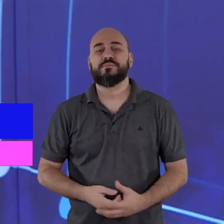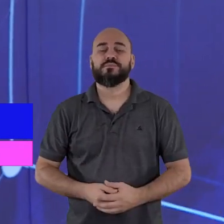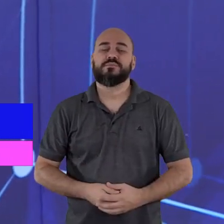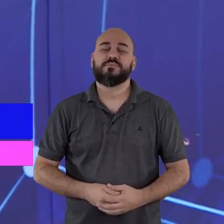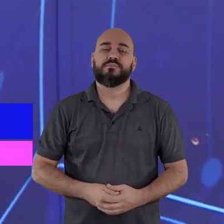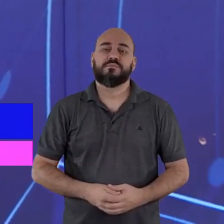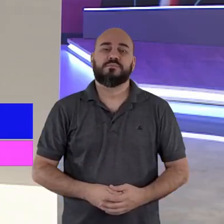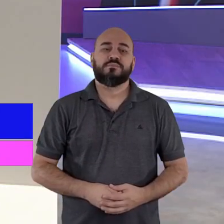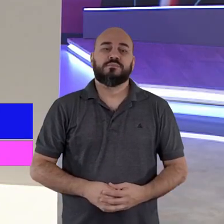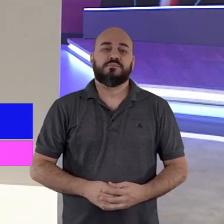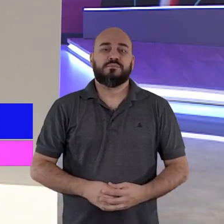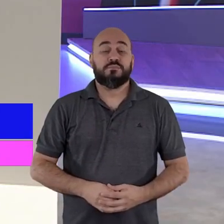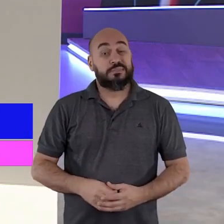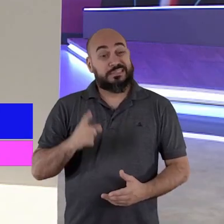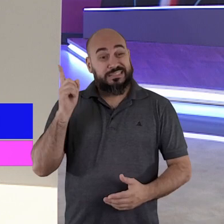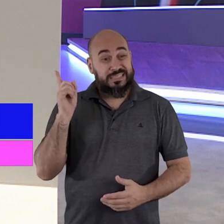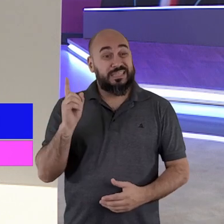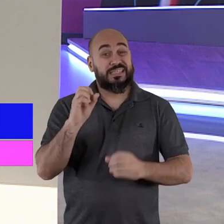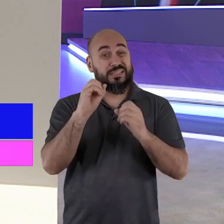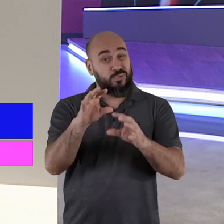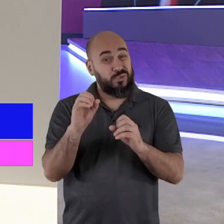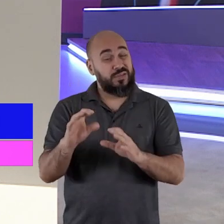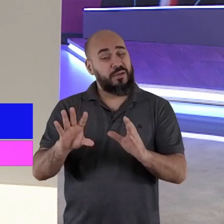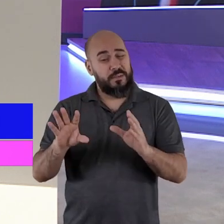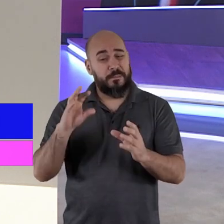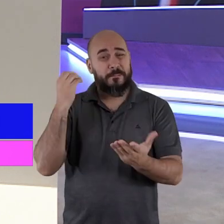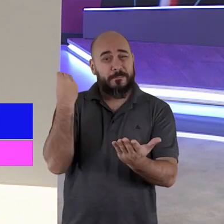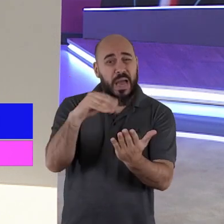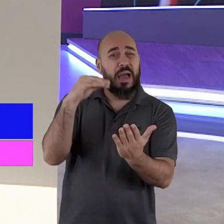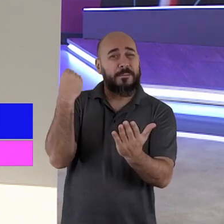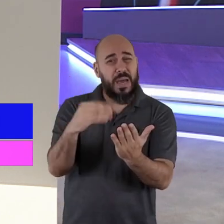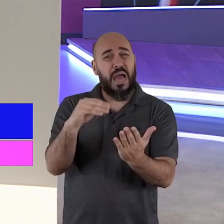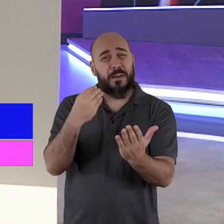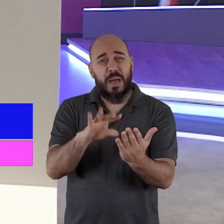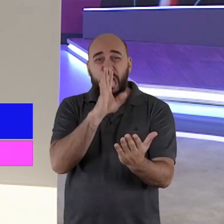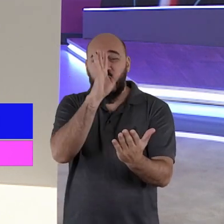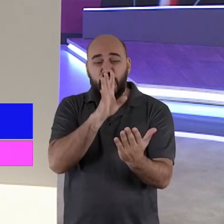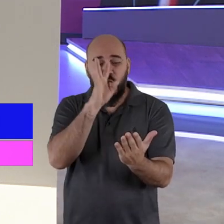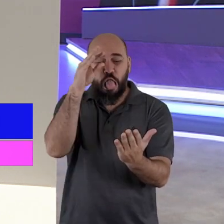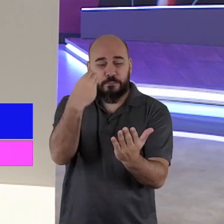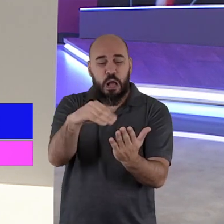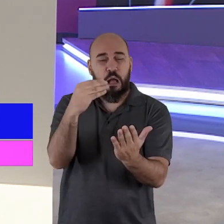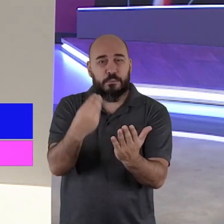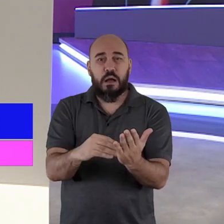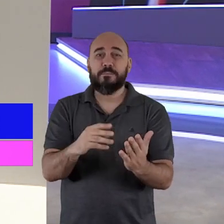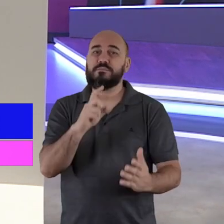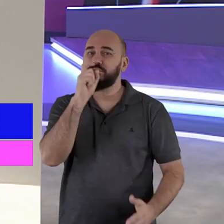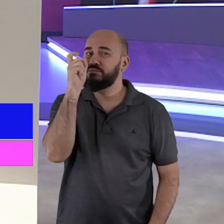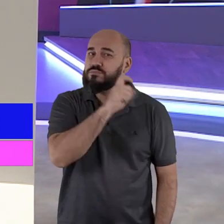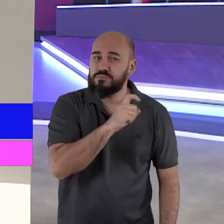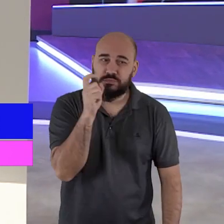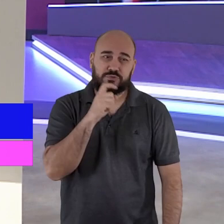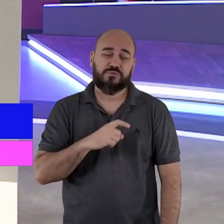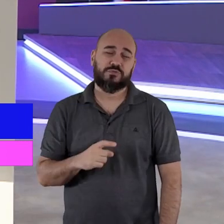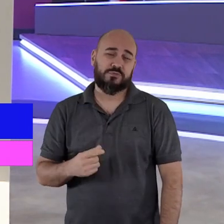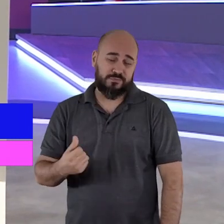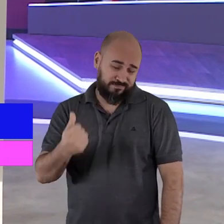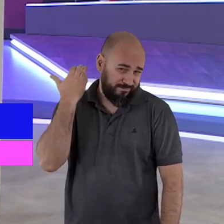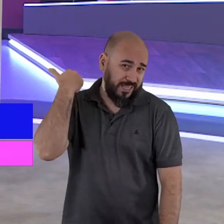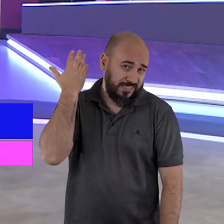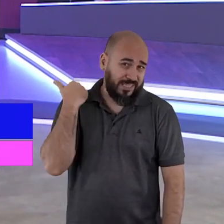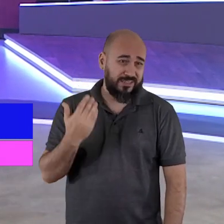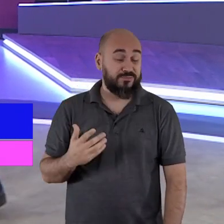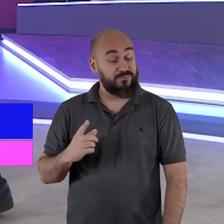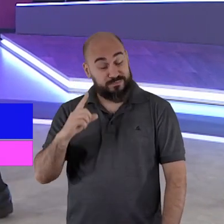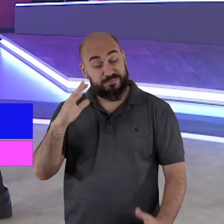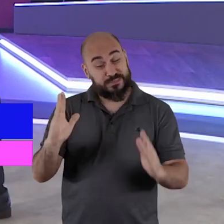Essas doutrinas que foram mudadas mostram um período complexo e difícil para a igreja. Vamos a